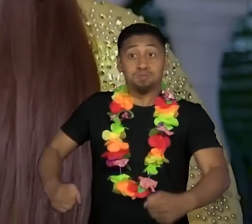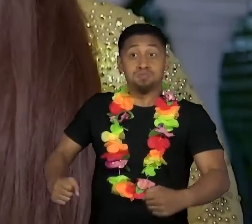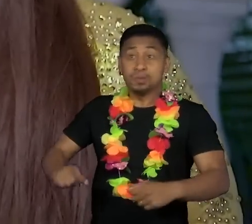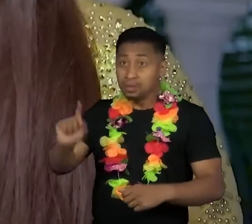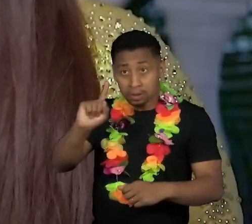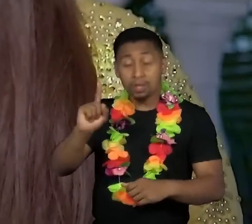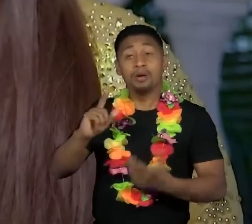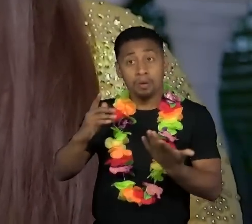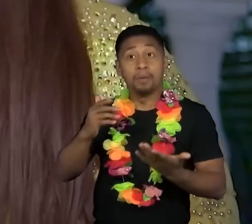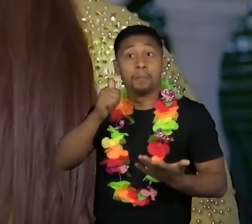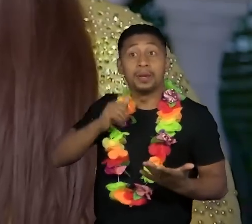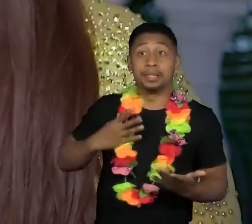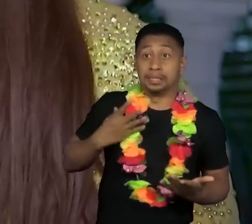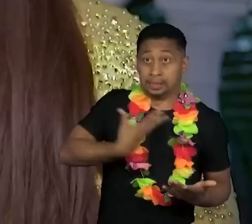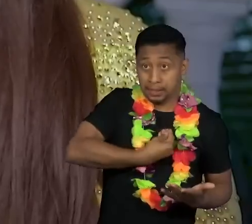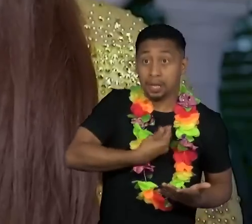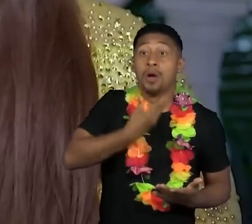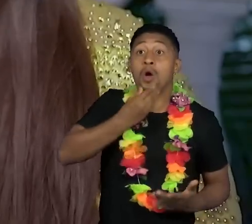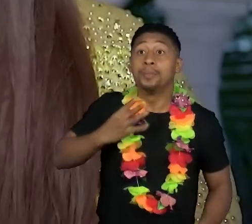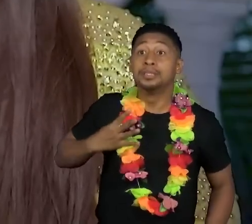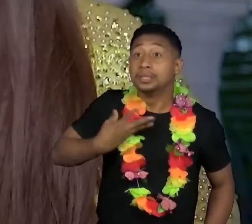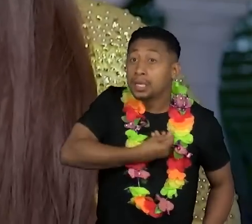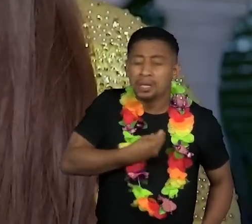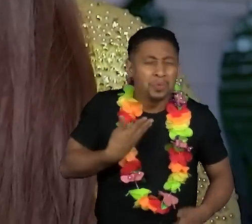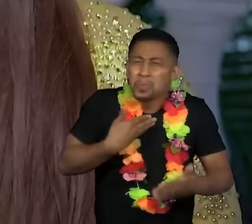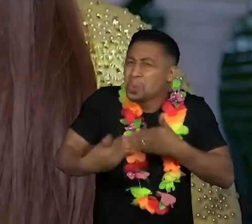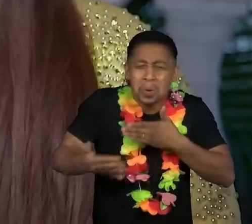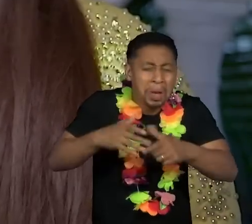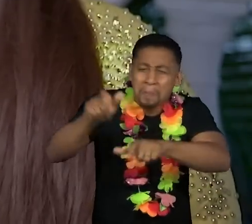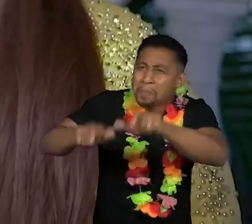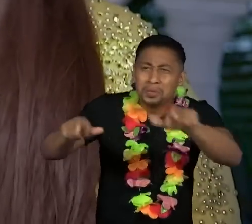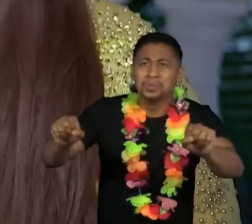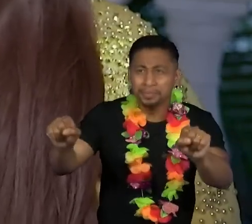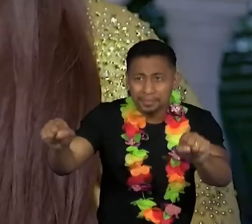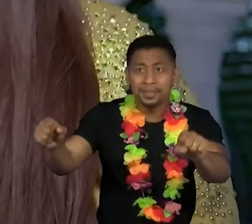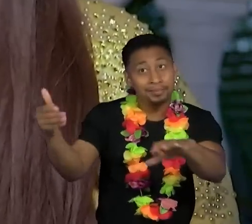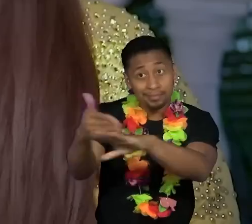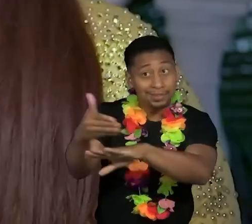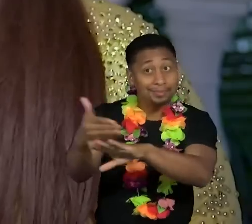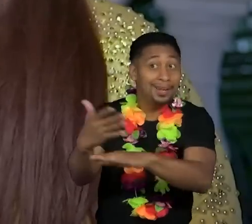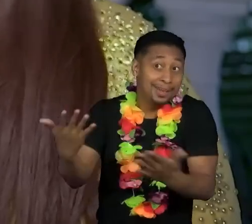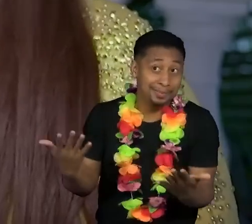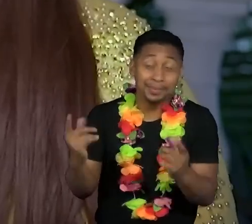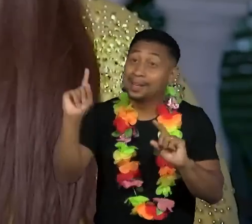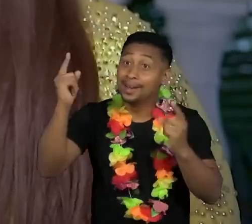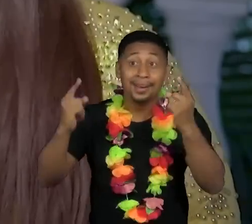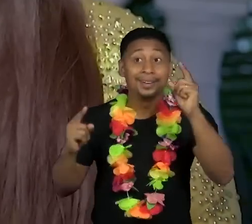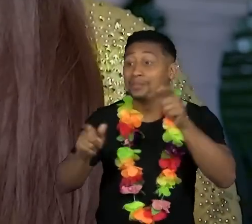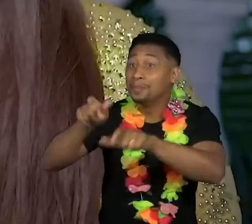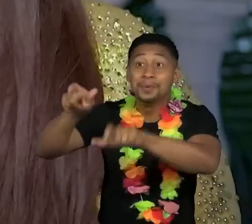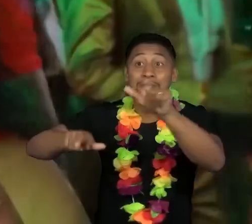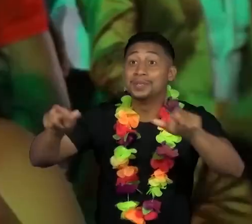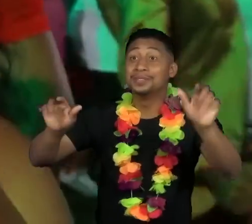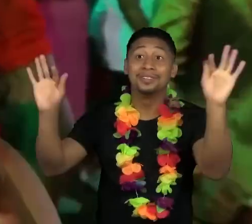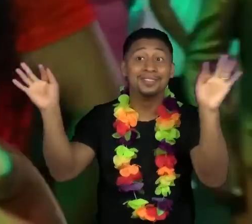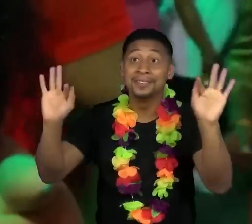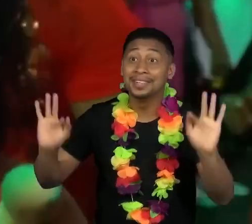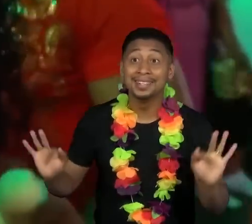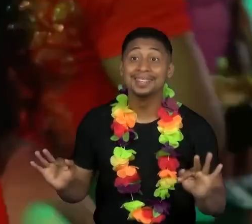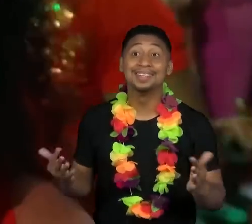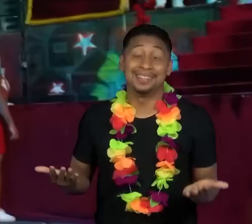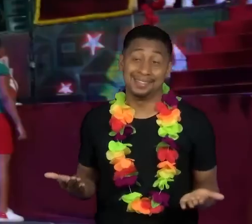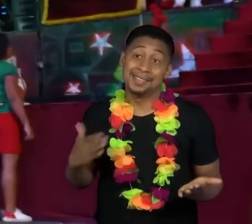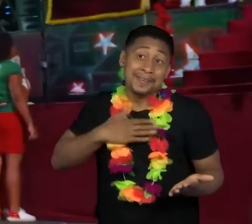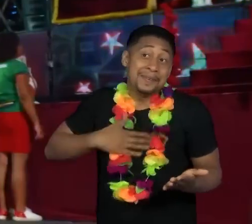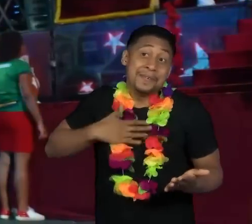trans, homens trans, eu tô falando de todo tipo de pessoa estar ali, porque o carnaval é para pessoas felizes, para pessoas que gostam